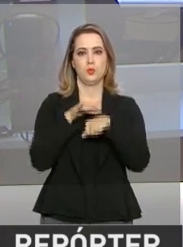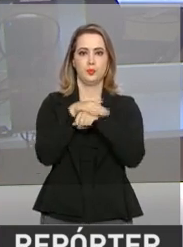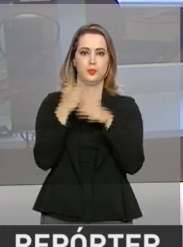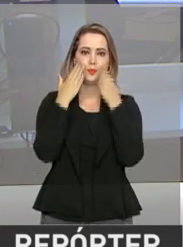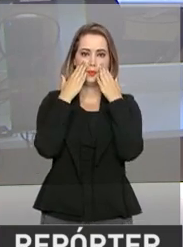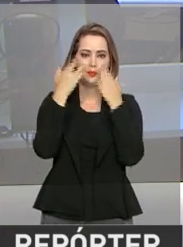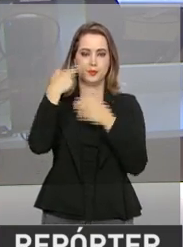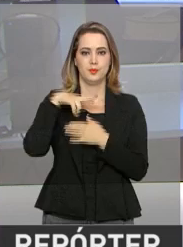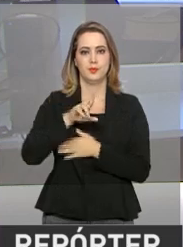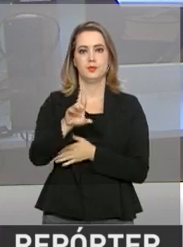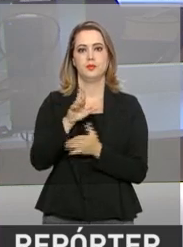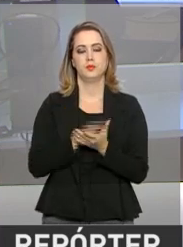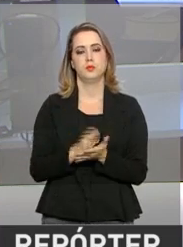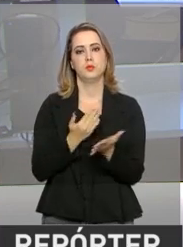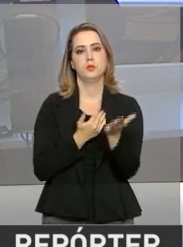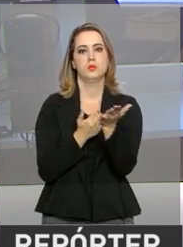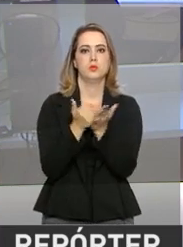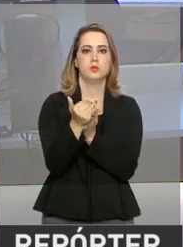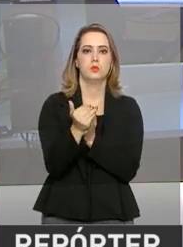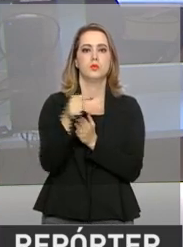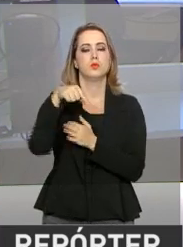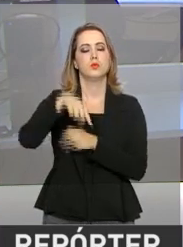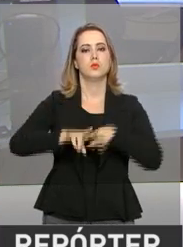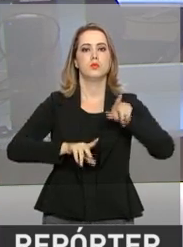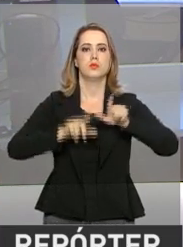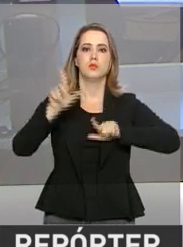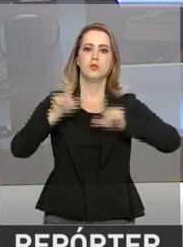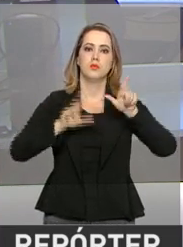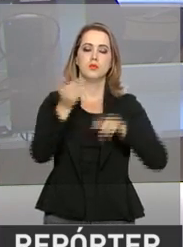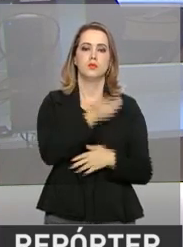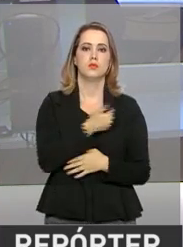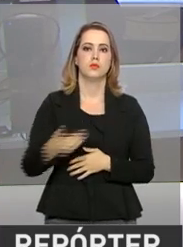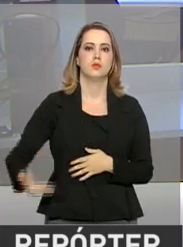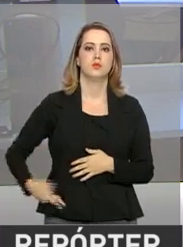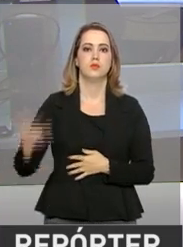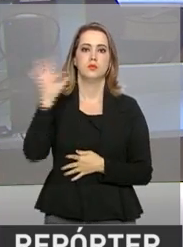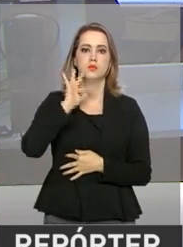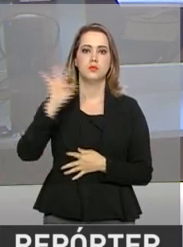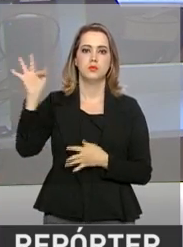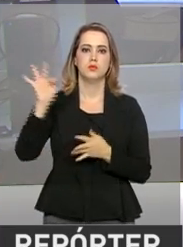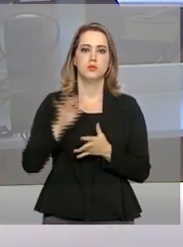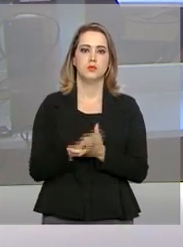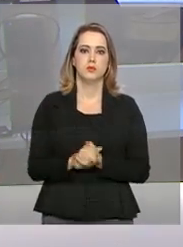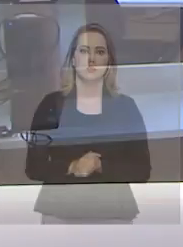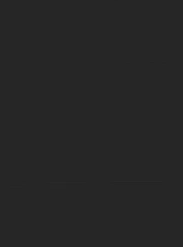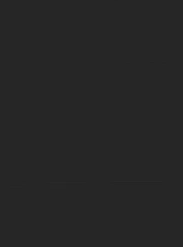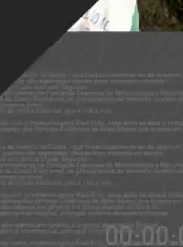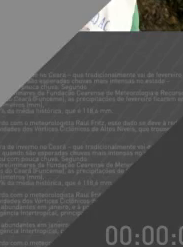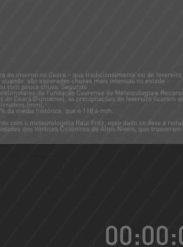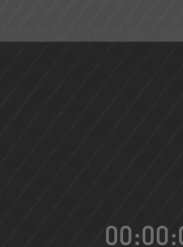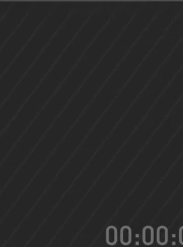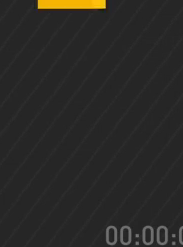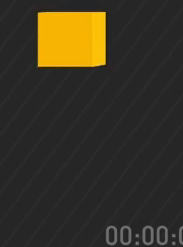noite com mais uma edição do repórter NBR Continue com a gente NBR a TV do Governo Federal